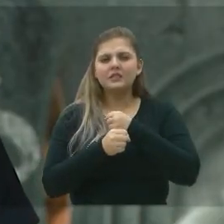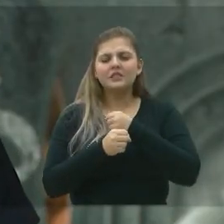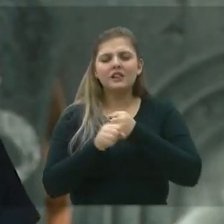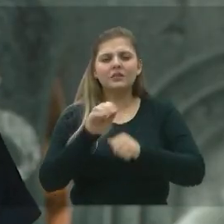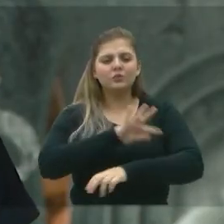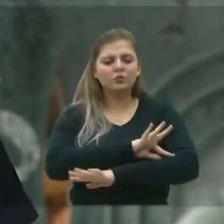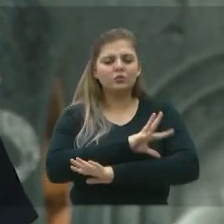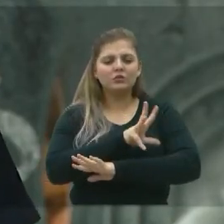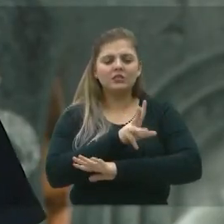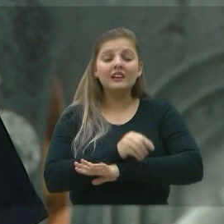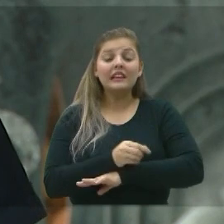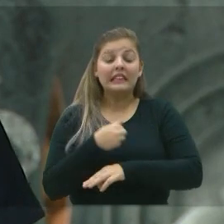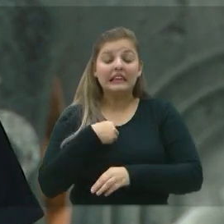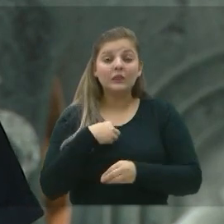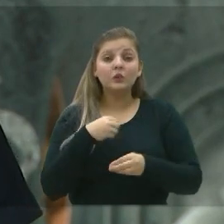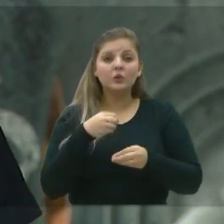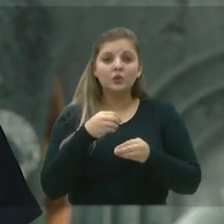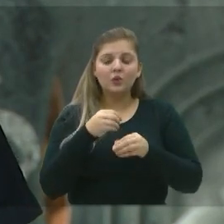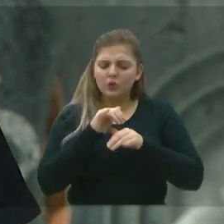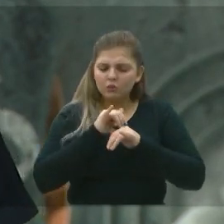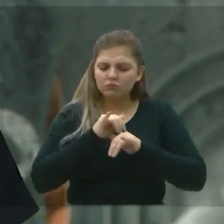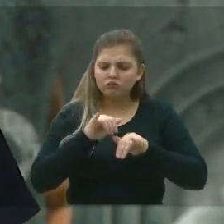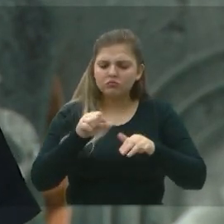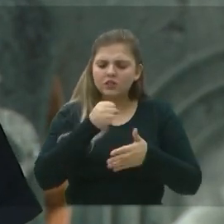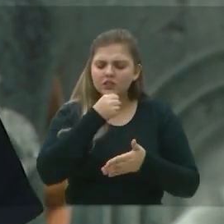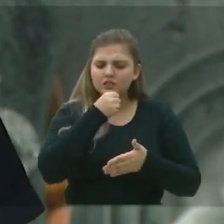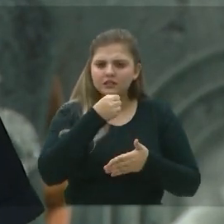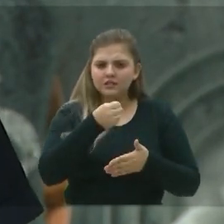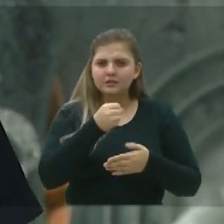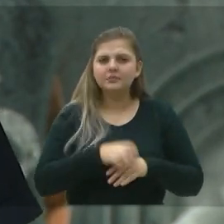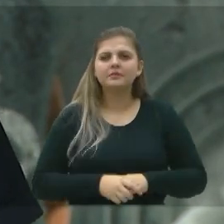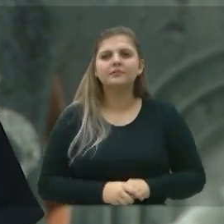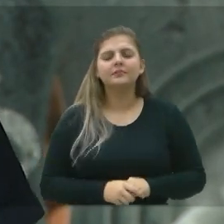Jericó, só o refrão.